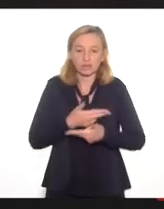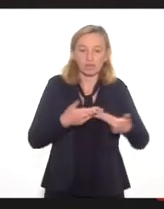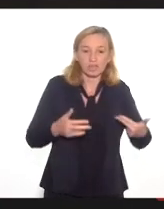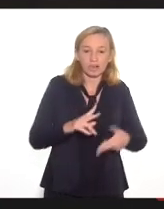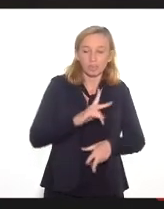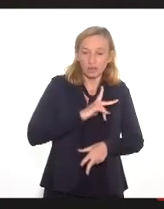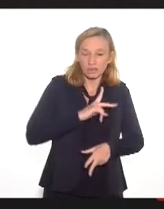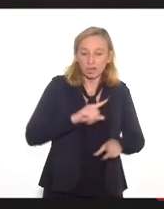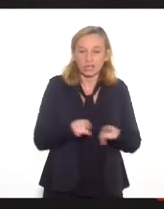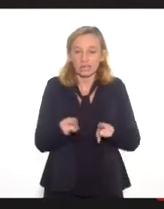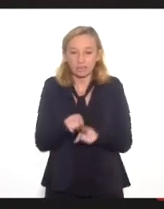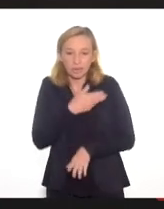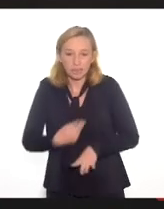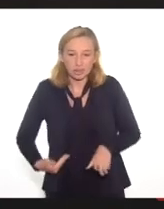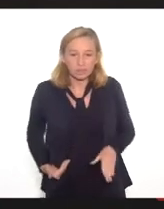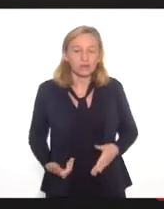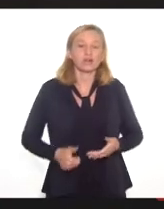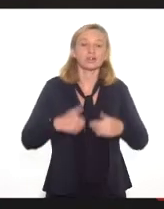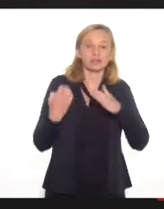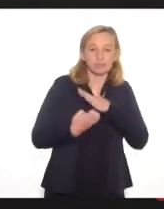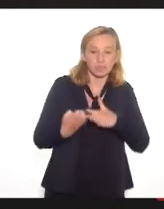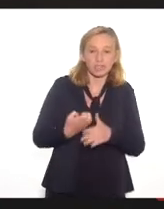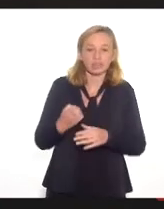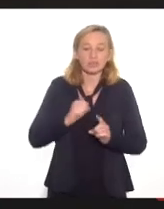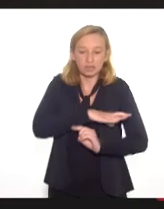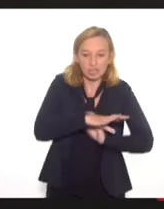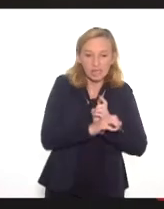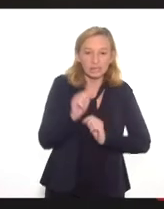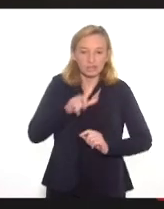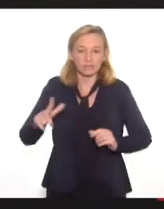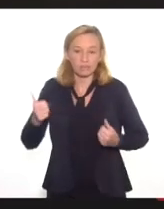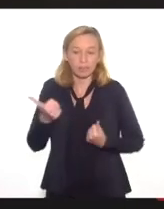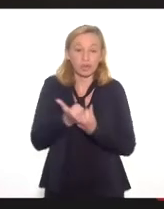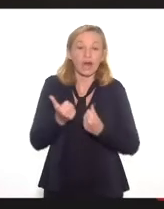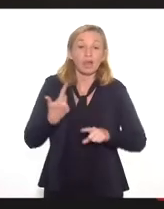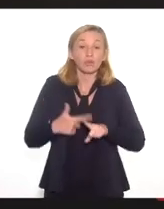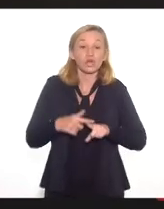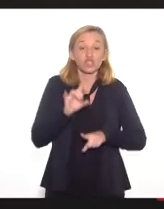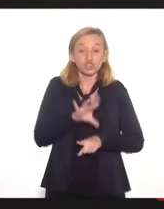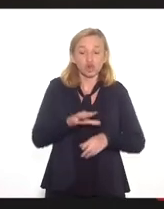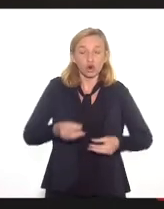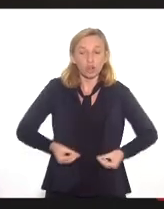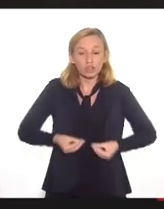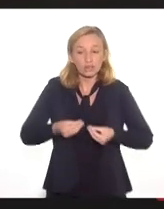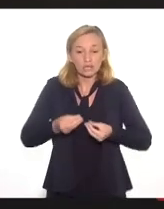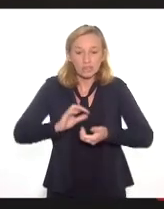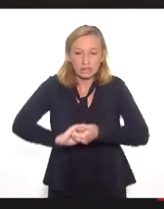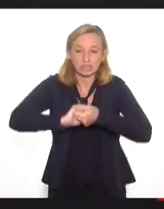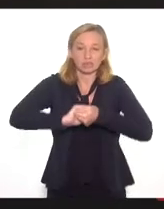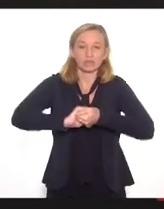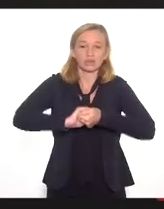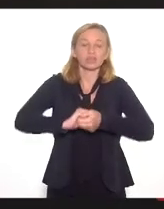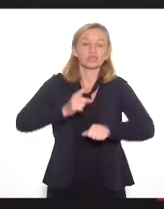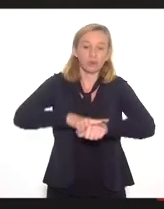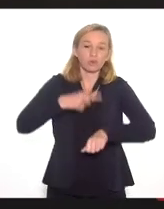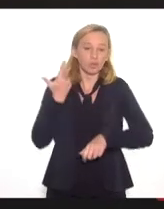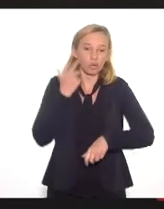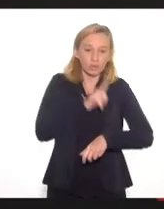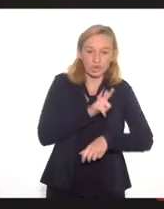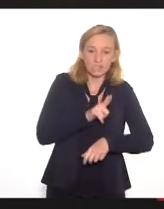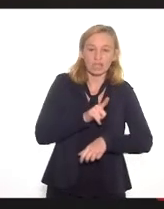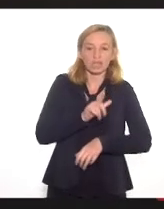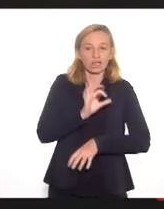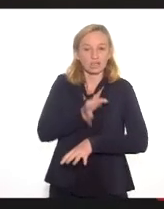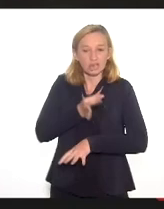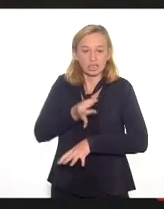quanto das empresas e a sociedade civil para apoiar essas ações porque só dando as mãos nesse momento é que a gente vai conseguir de alguma